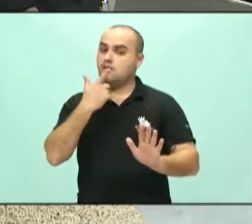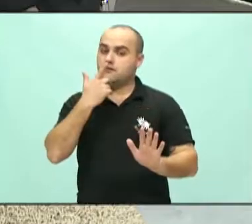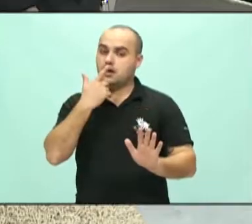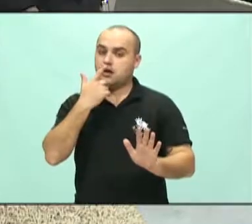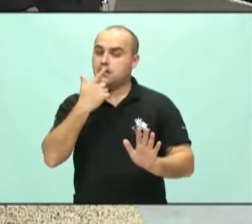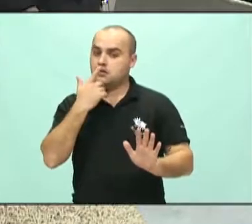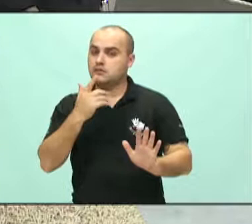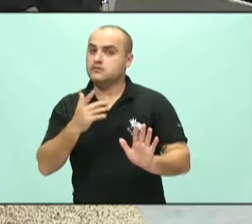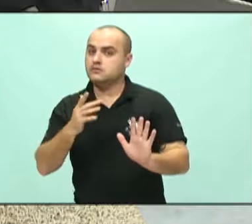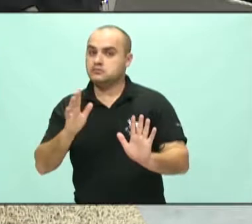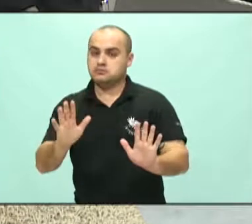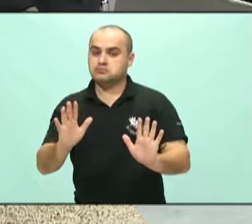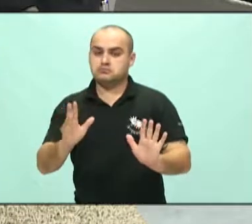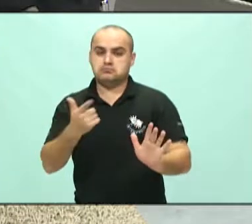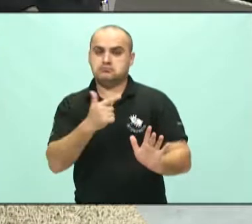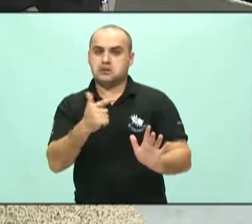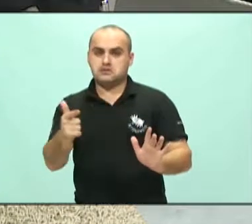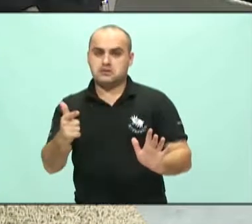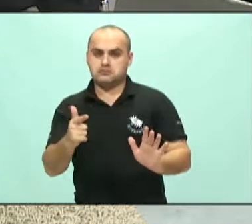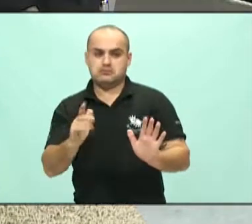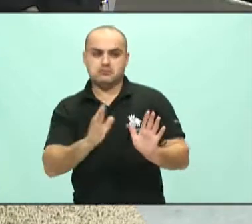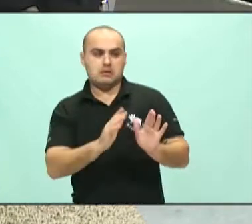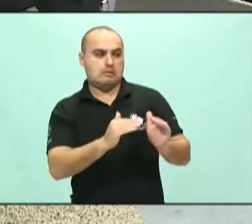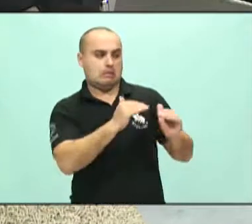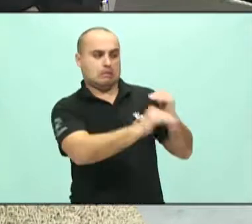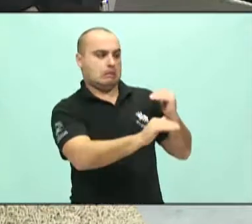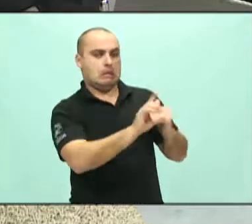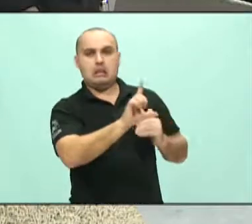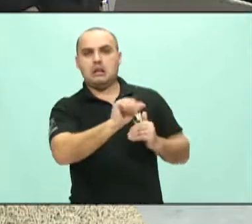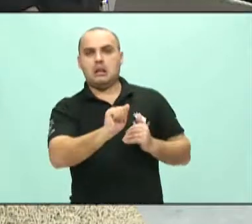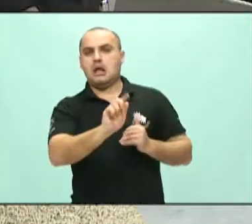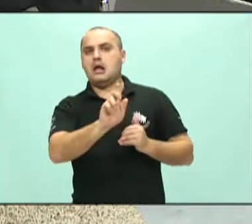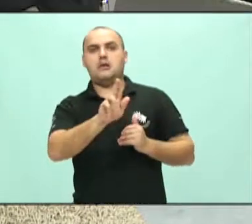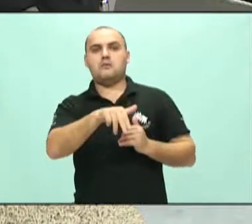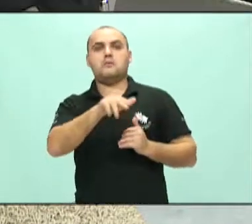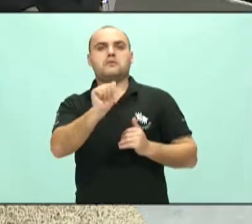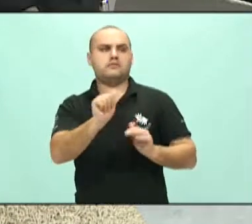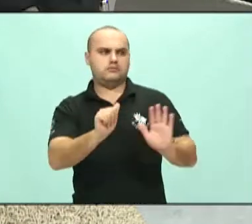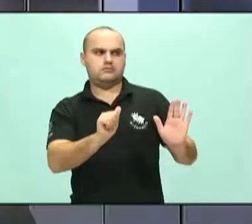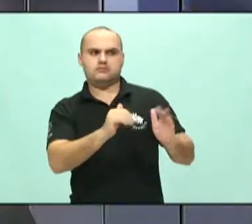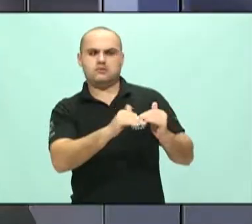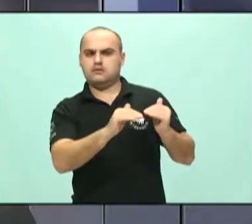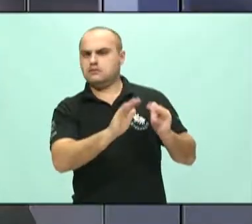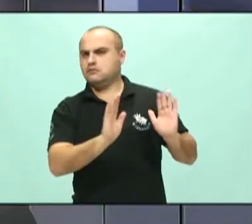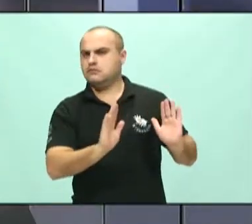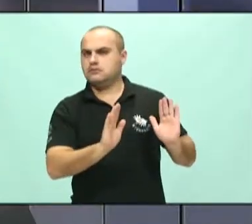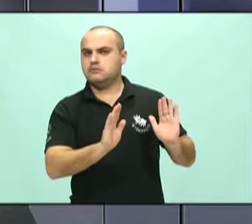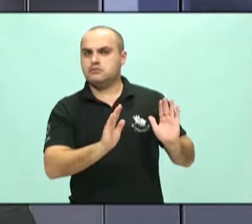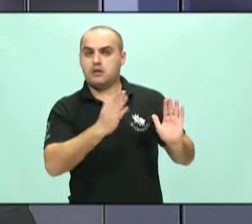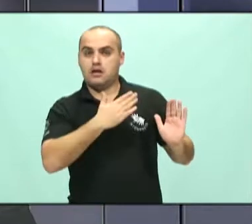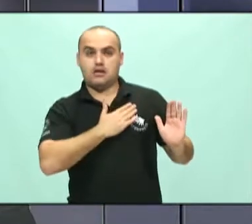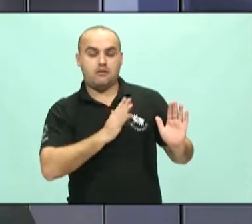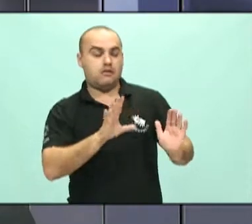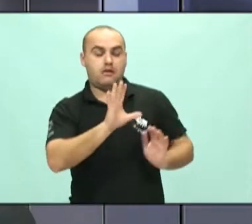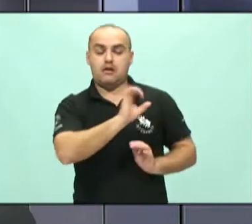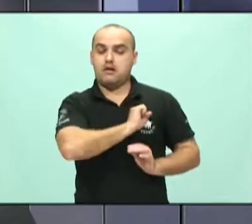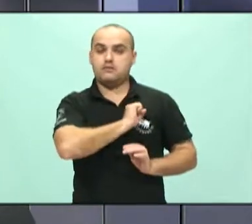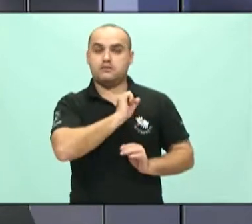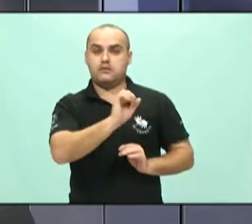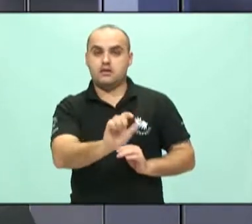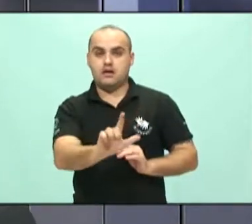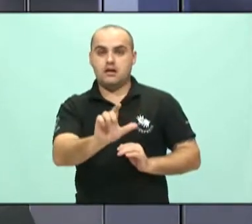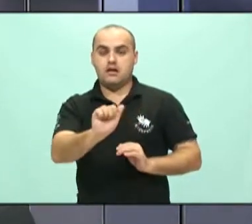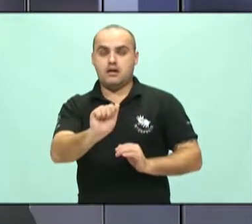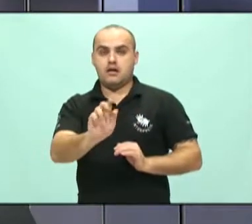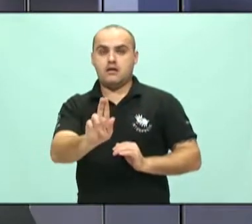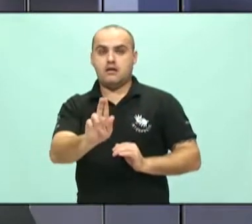tipo de restrição à Laguna, muito pelo contrário, uma cidade que eu amo, terra da minha mãe, cresci lá a minha infância toda e realmente é